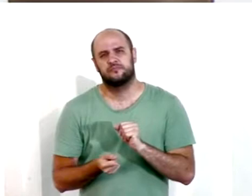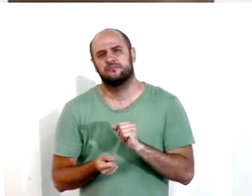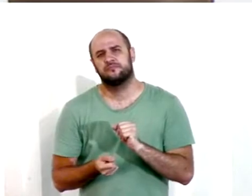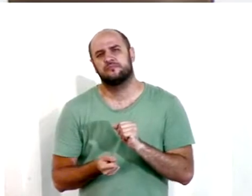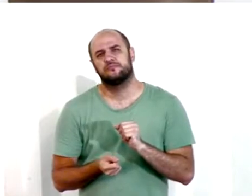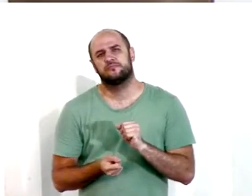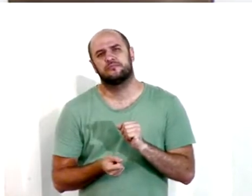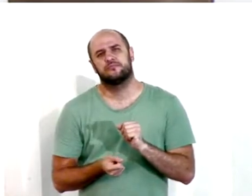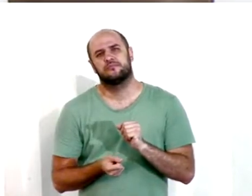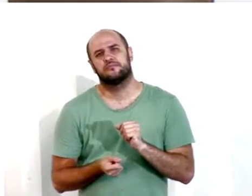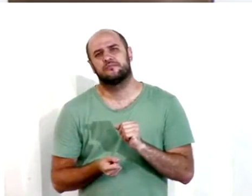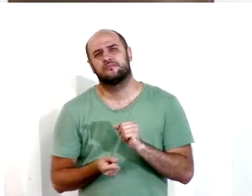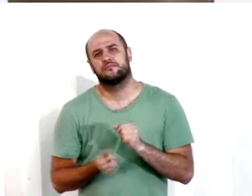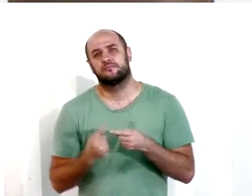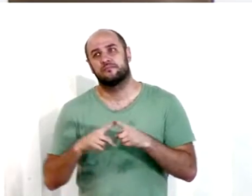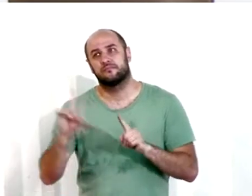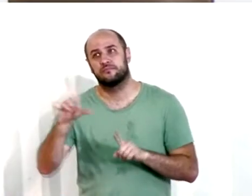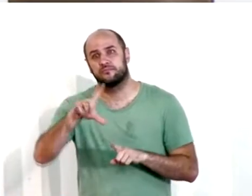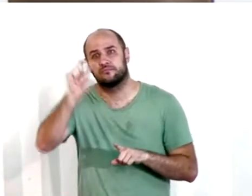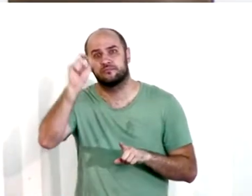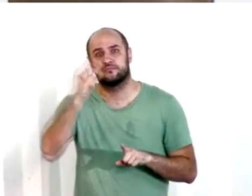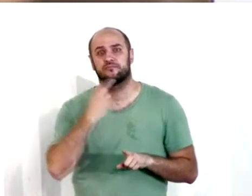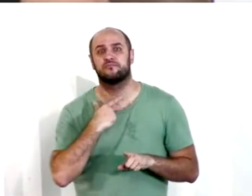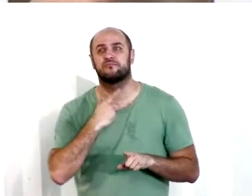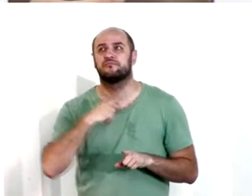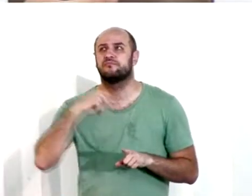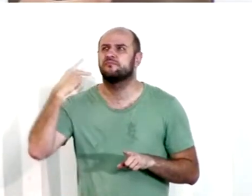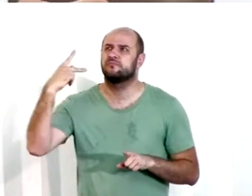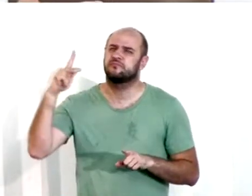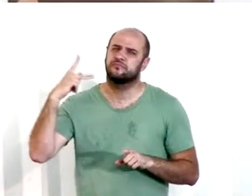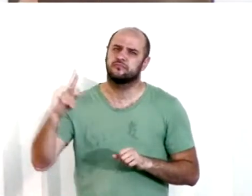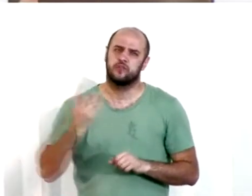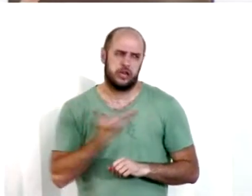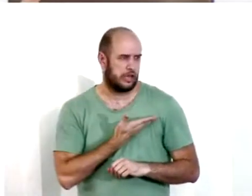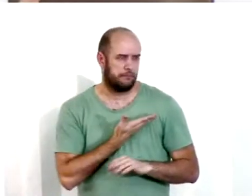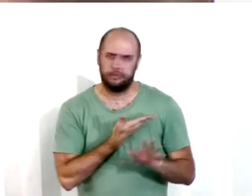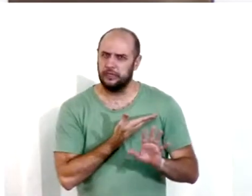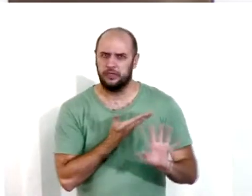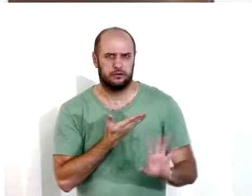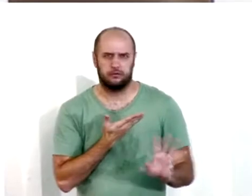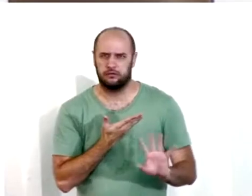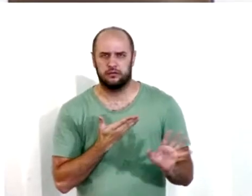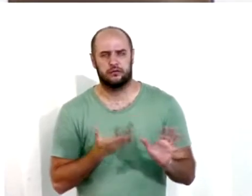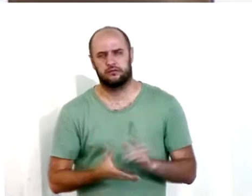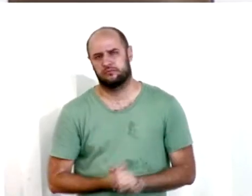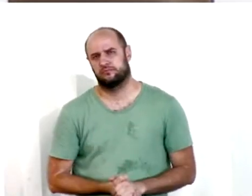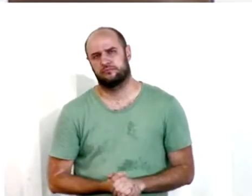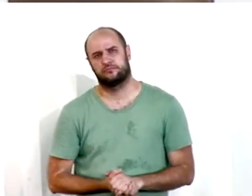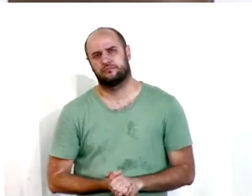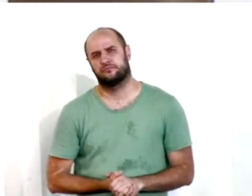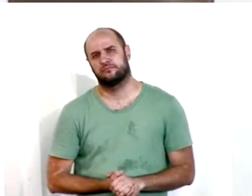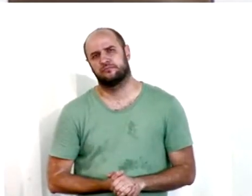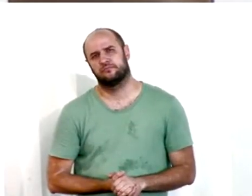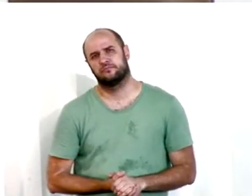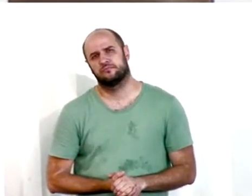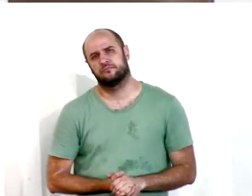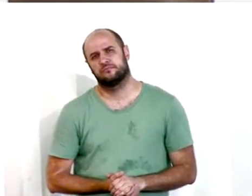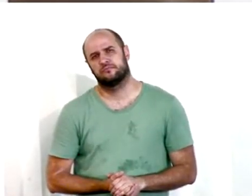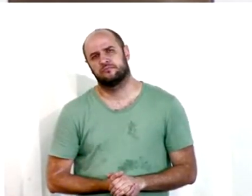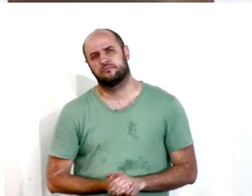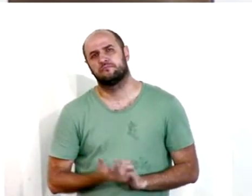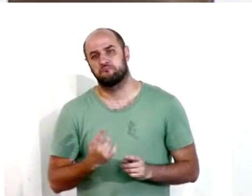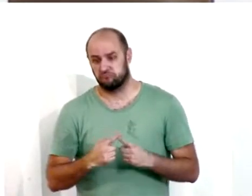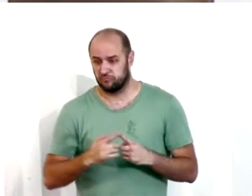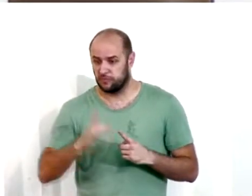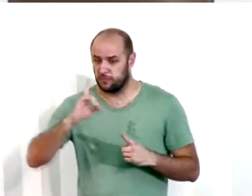Mas se ele decidiu escolher você e não seus amigos, não é porque Deus é mau, é porque Deus é